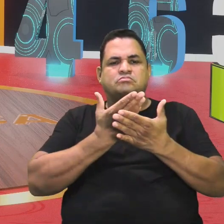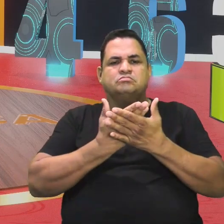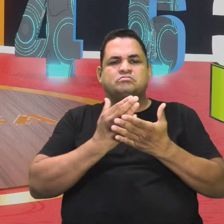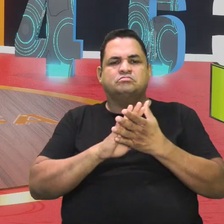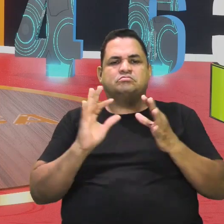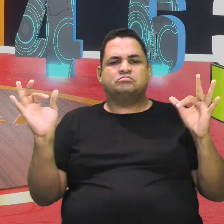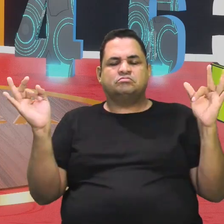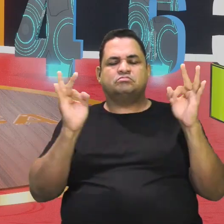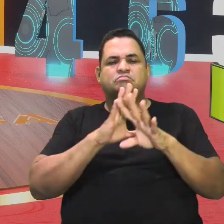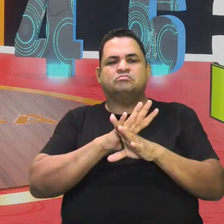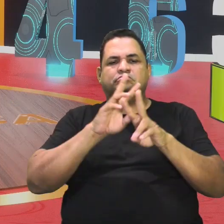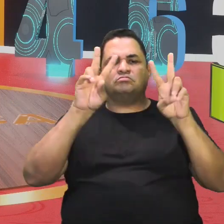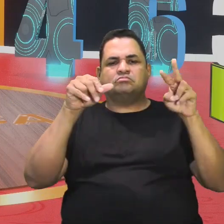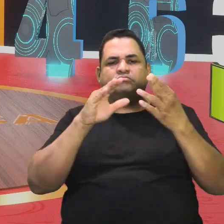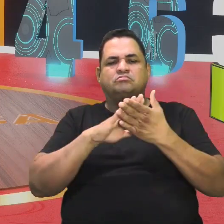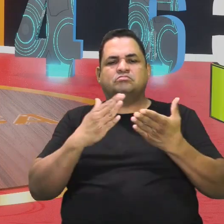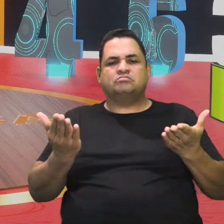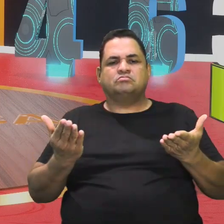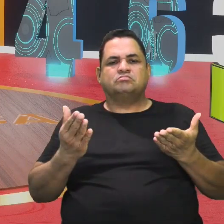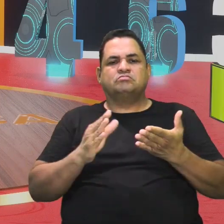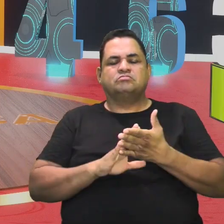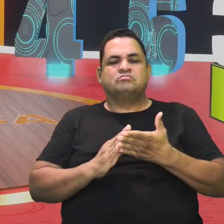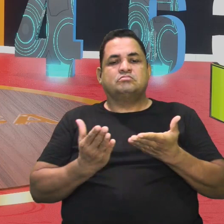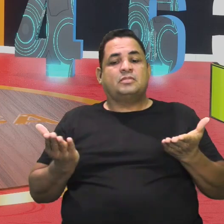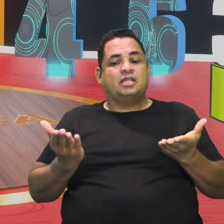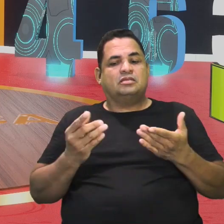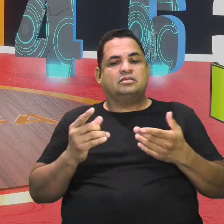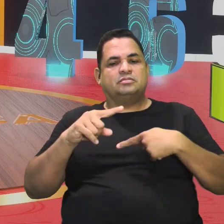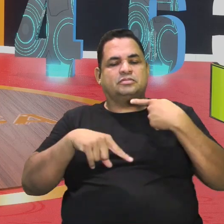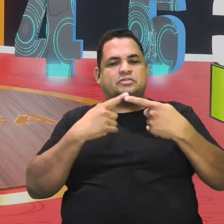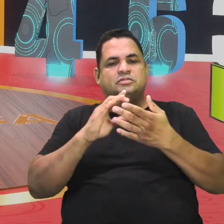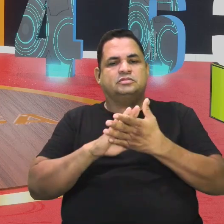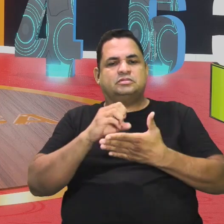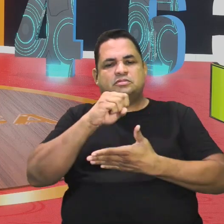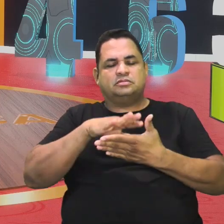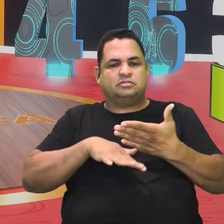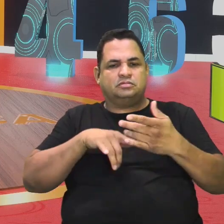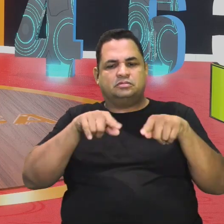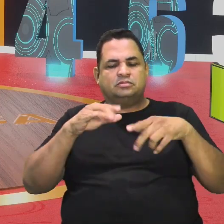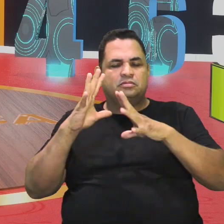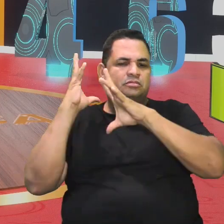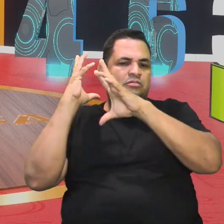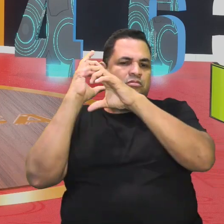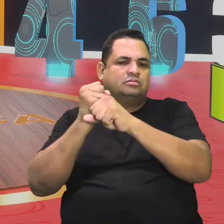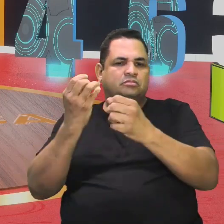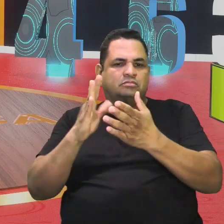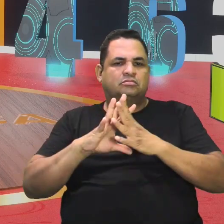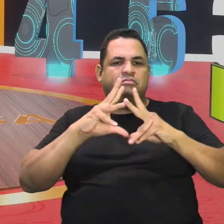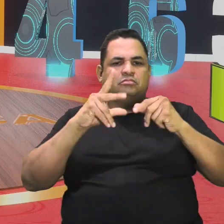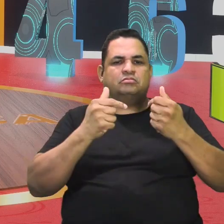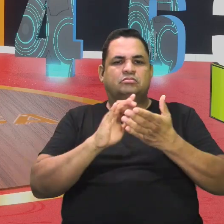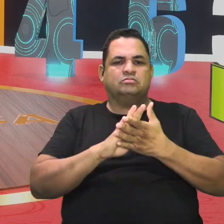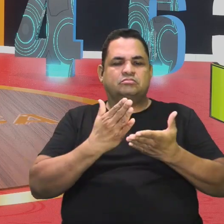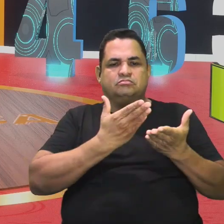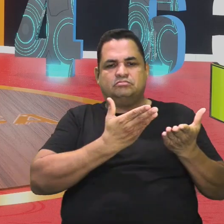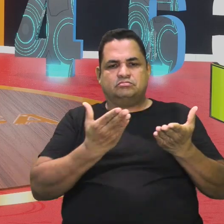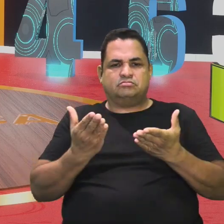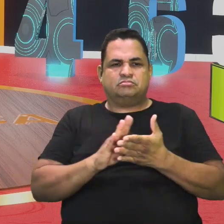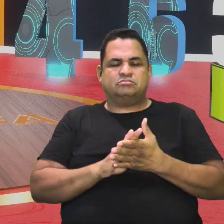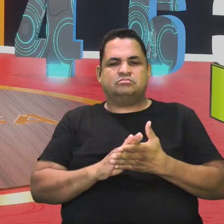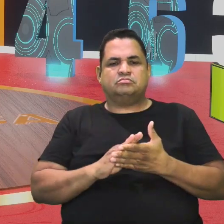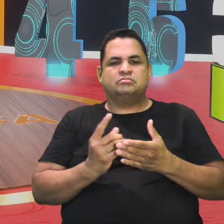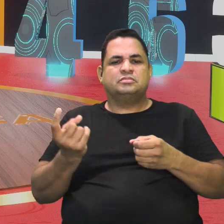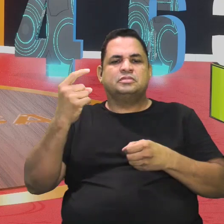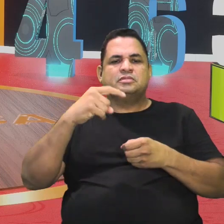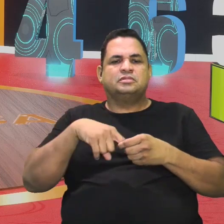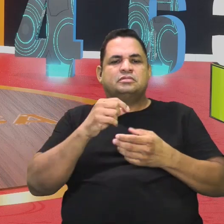aula, concluindo os assuntos, mas é claro que vem aí as atividades de sala, a revisão e isso tudo é com vocês. A gente